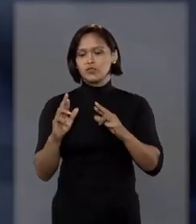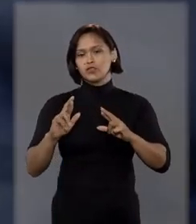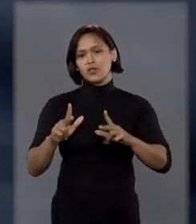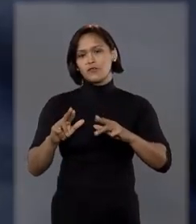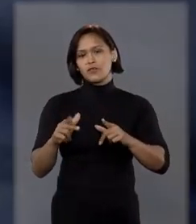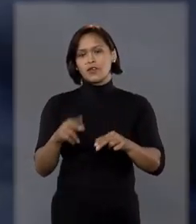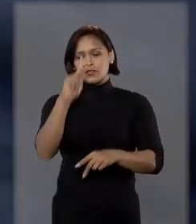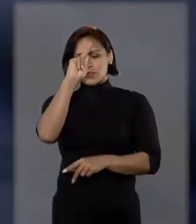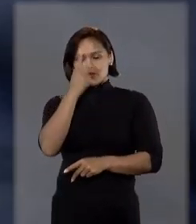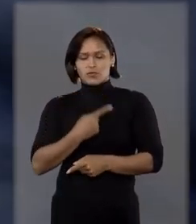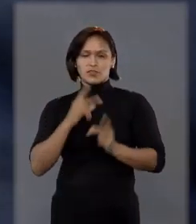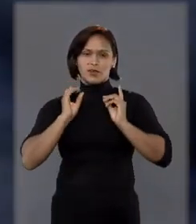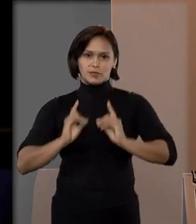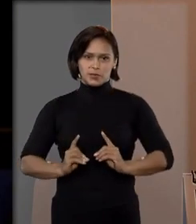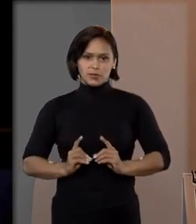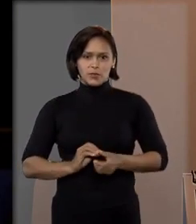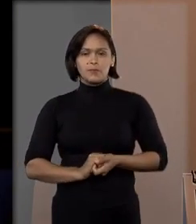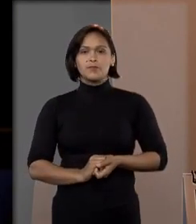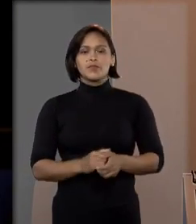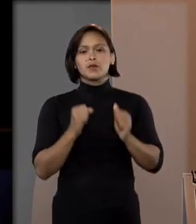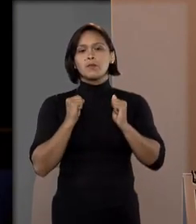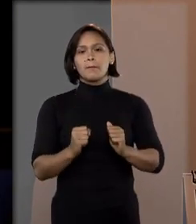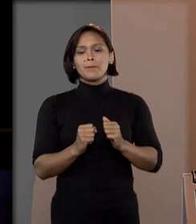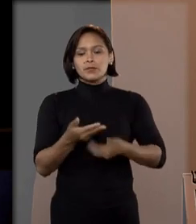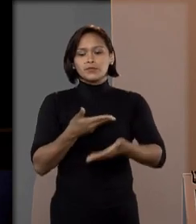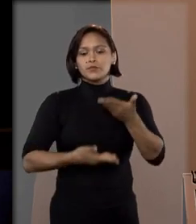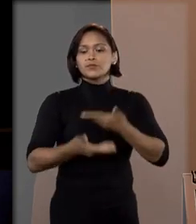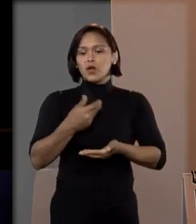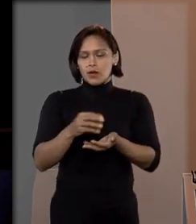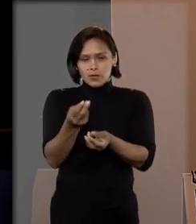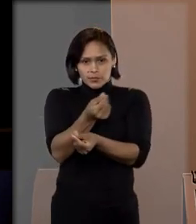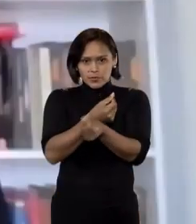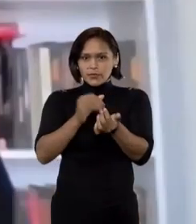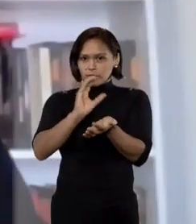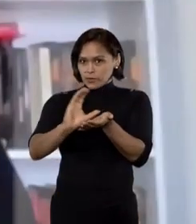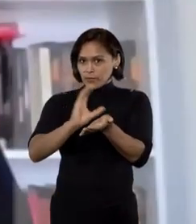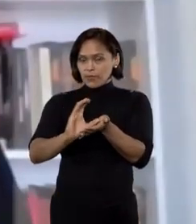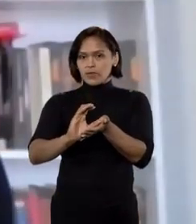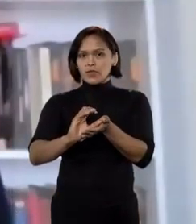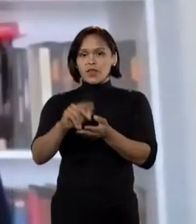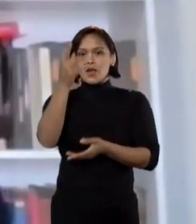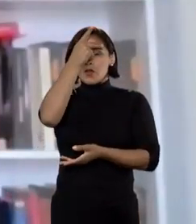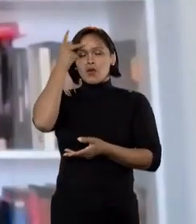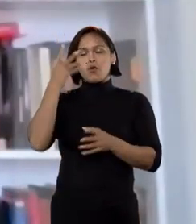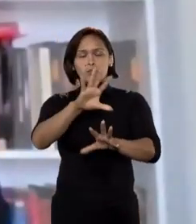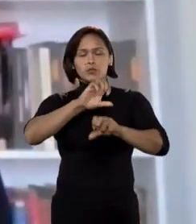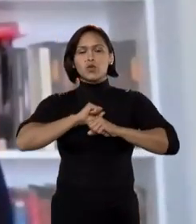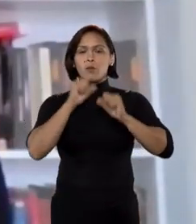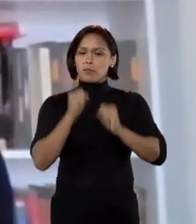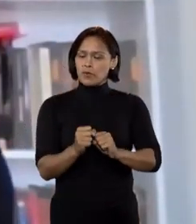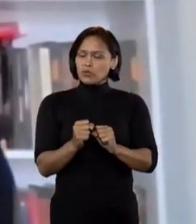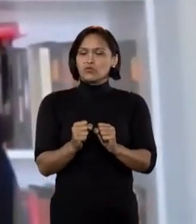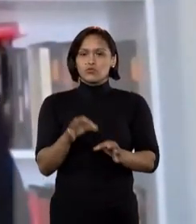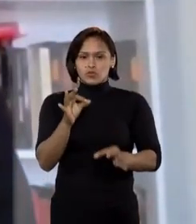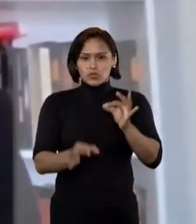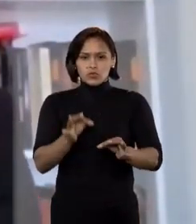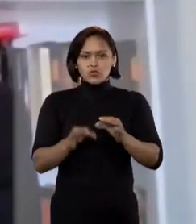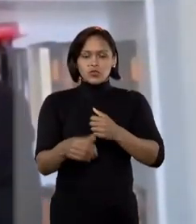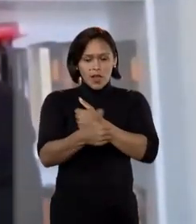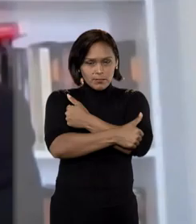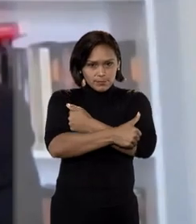à dignidade da pessoa humana. E isso pode gerar indenização. O consumidor pode buscar no judiciário